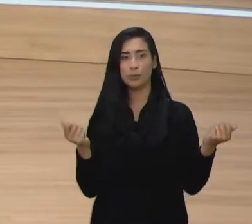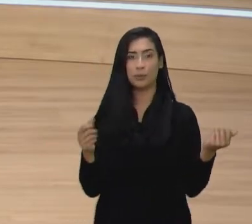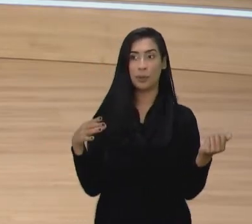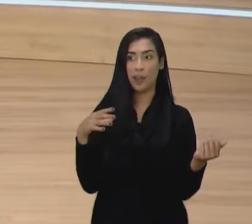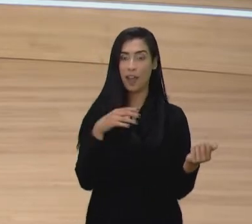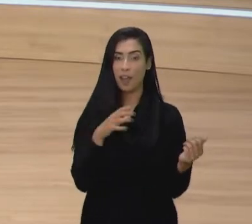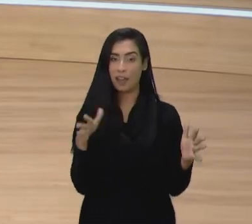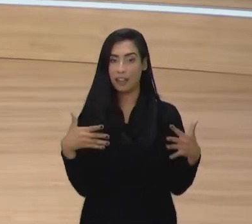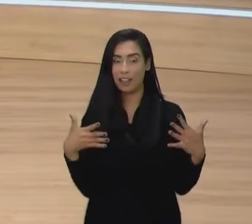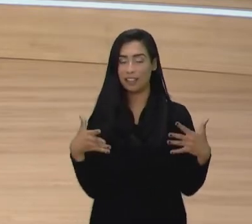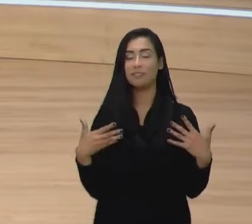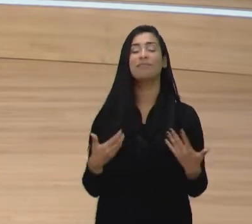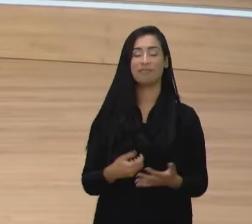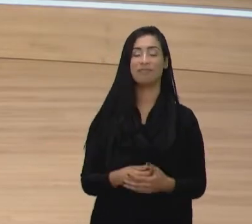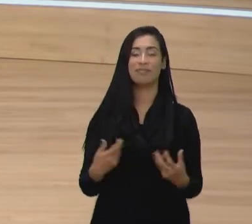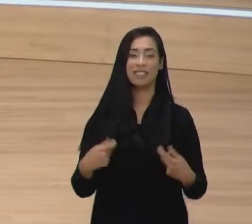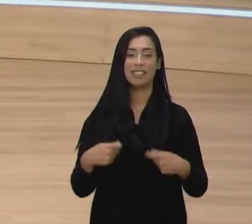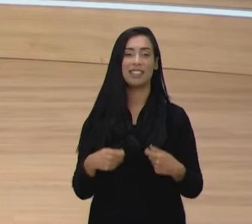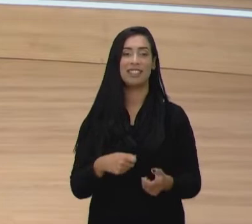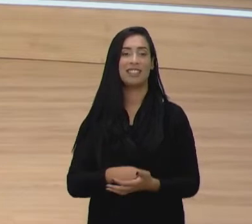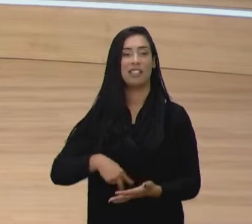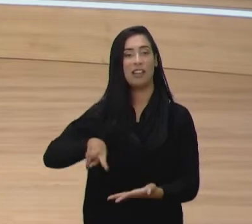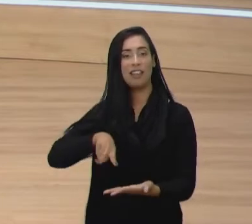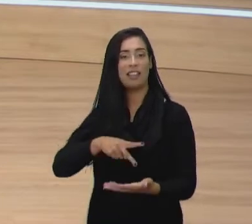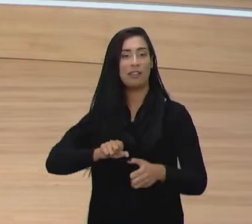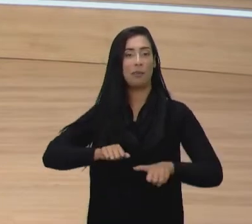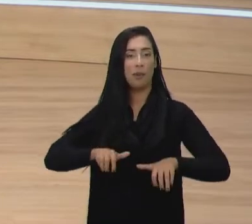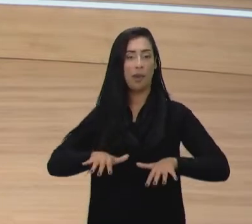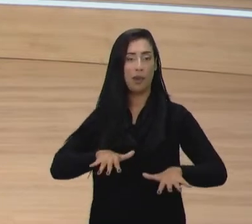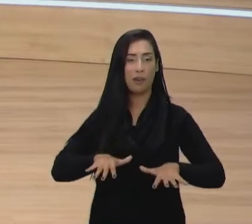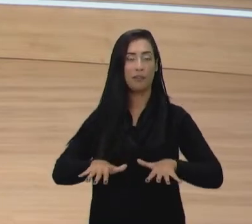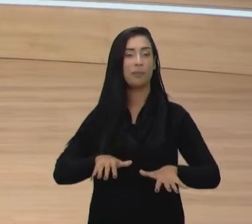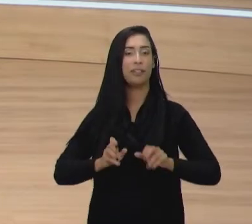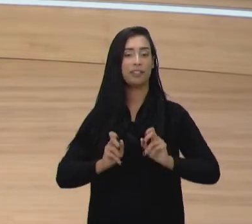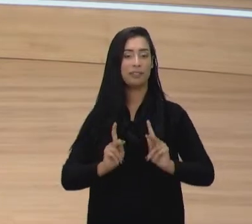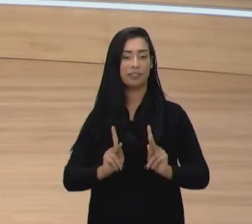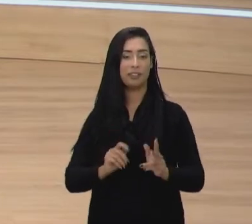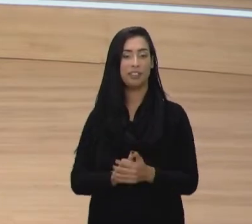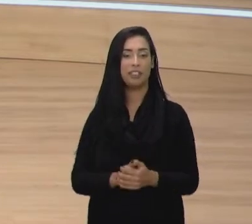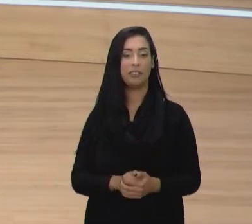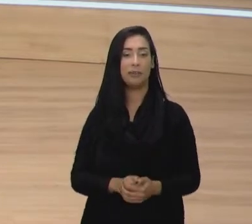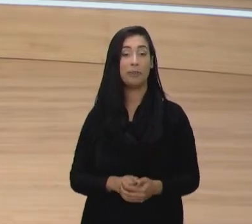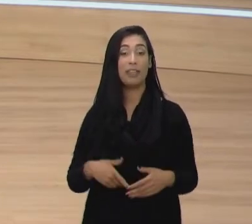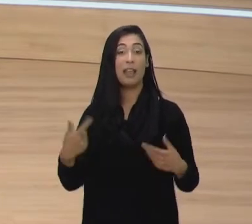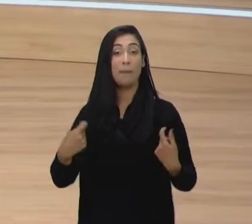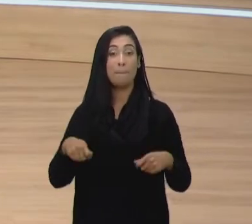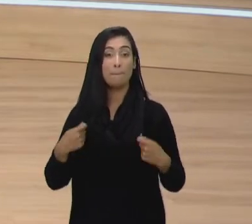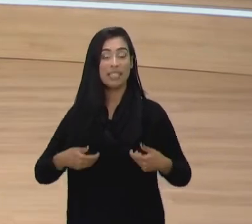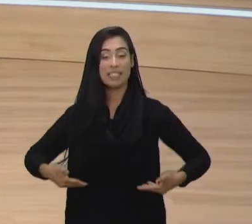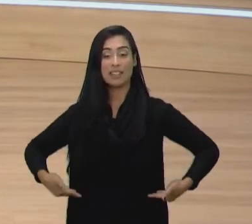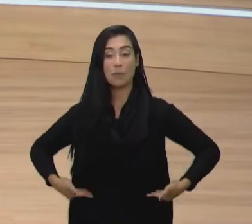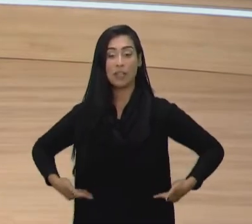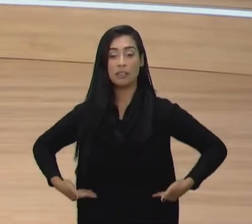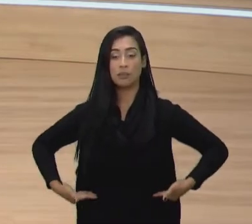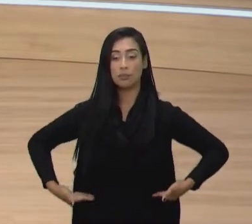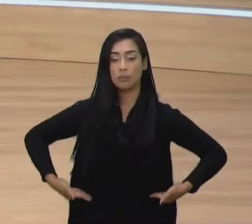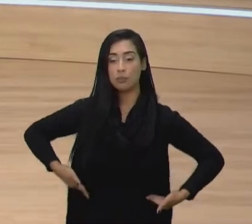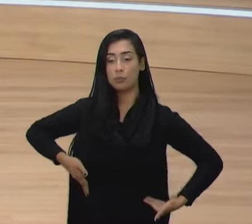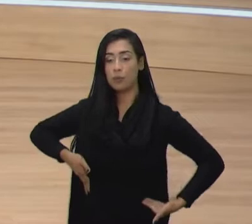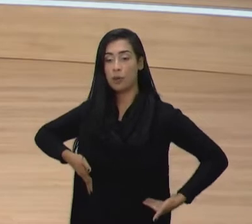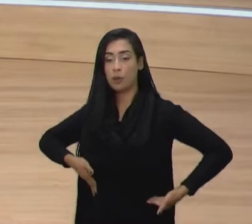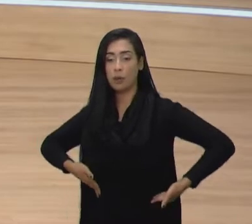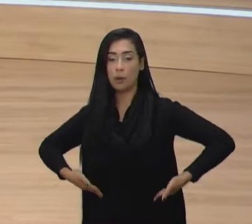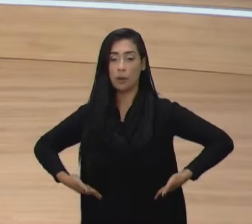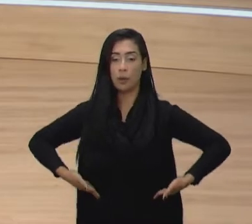nova, caliência, dentro da nossa dança. Então, para isso, a gente vai deixar o quadril um pouquinho mais solto. Mas o que